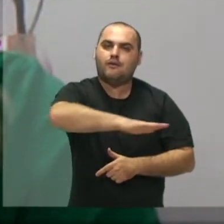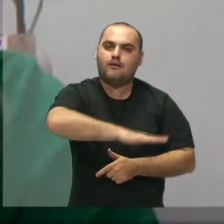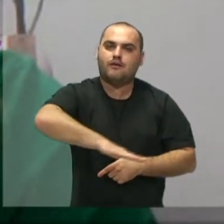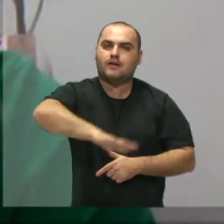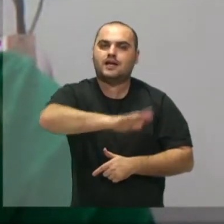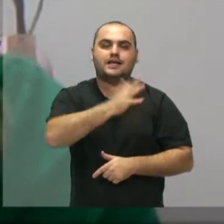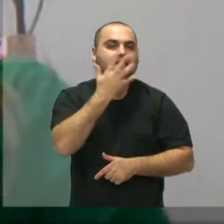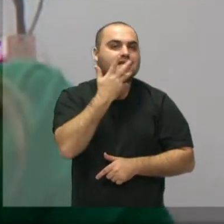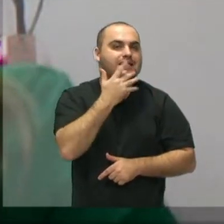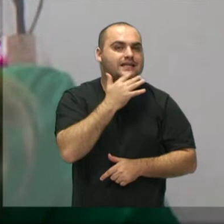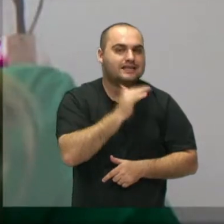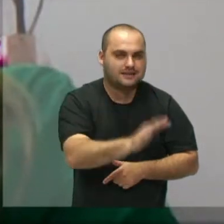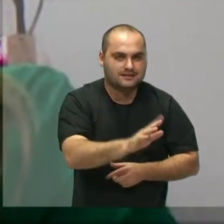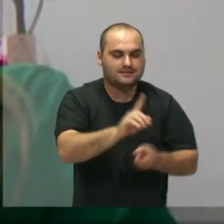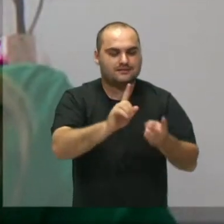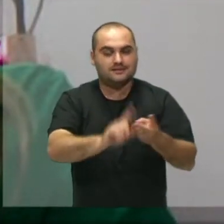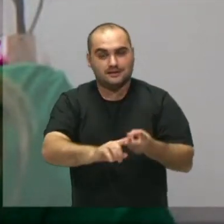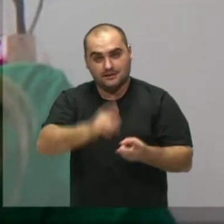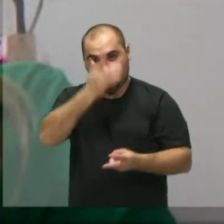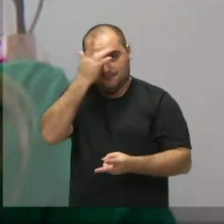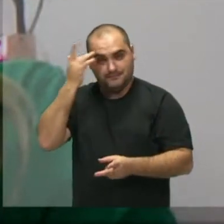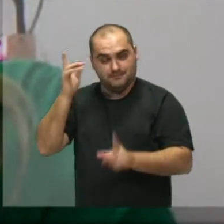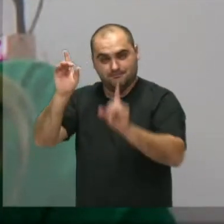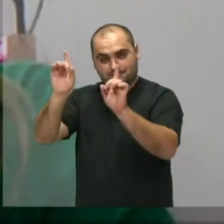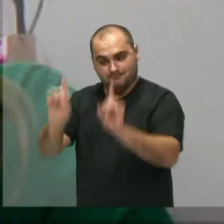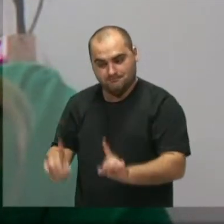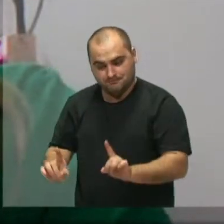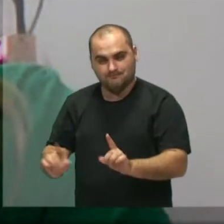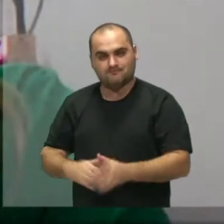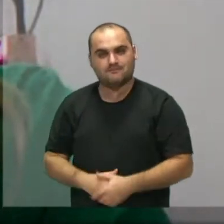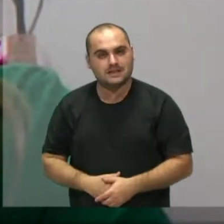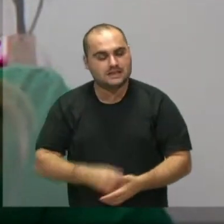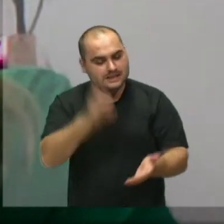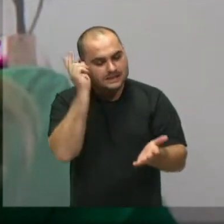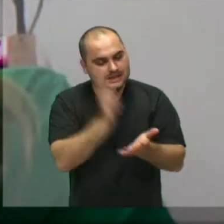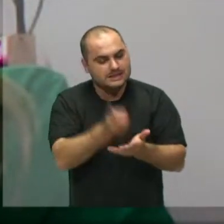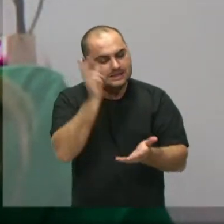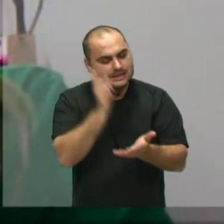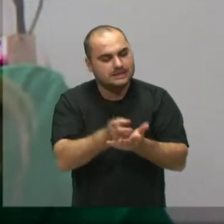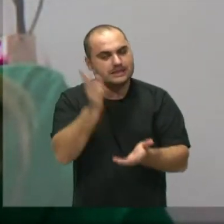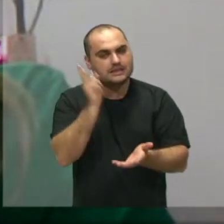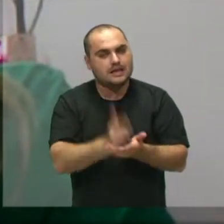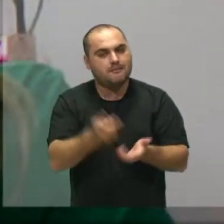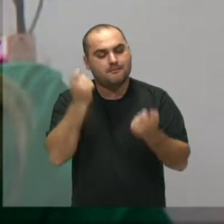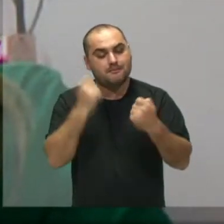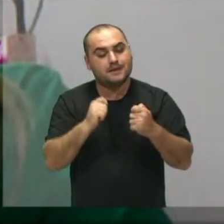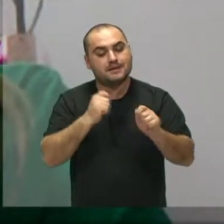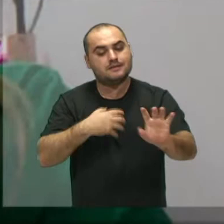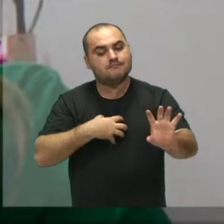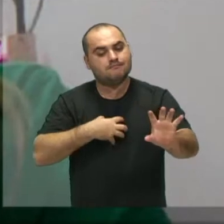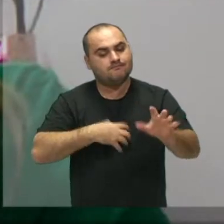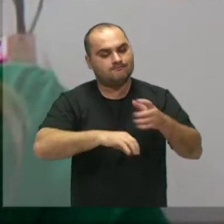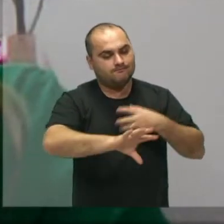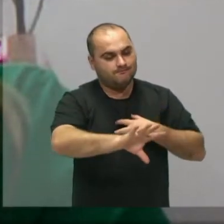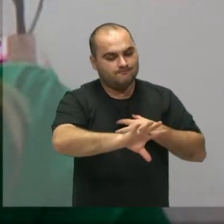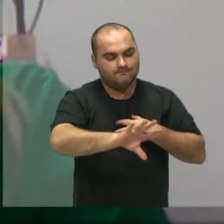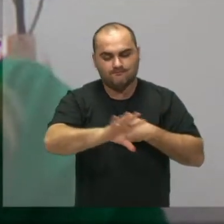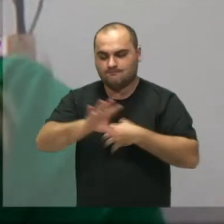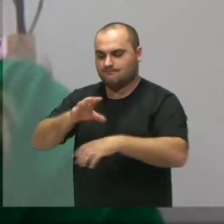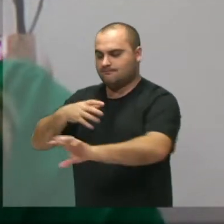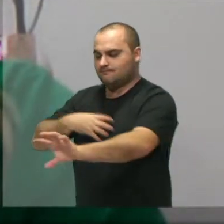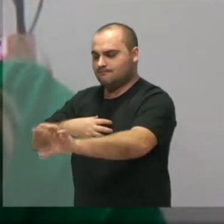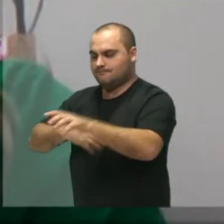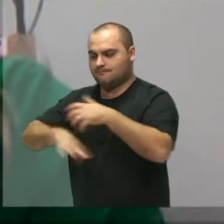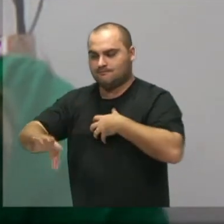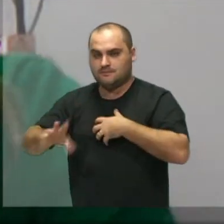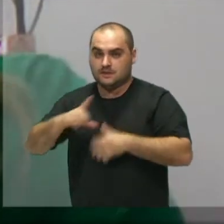as crianças e com os deficientes. Eu sempre falei que a gente tem que se colocar no lugar do outro, né? Eu tenho 3